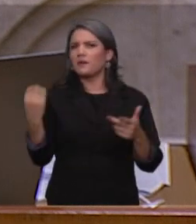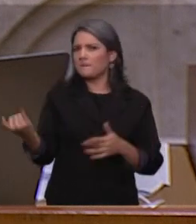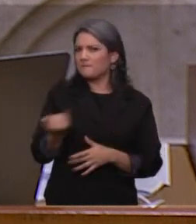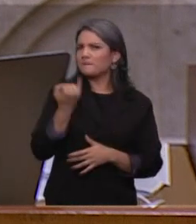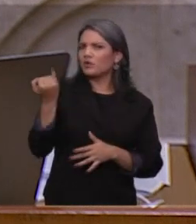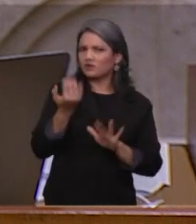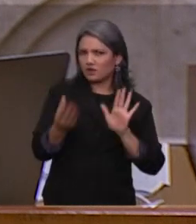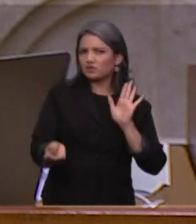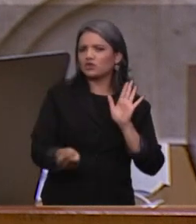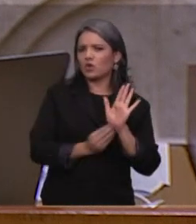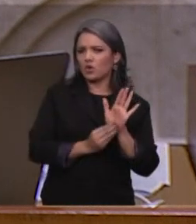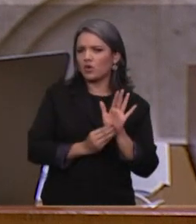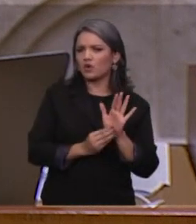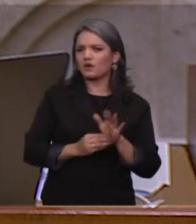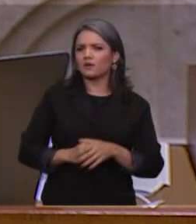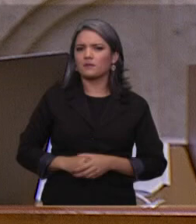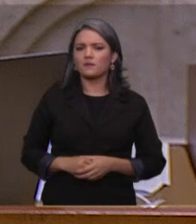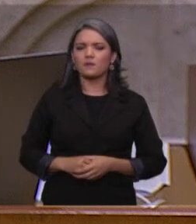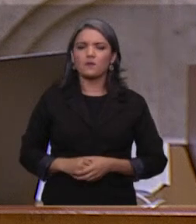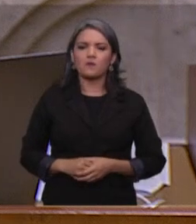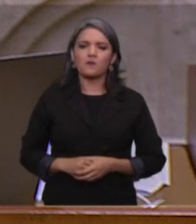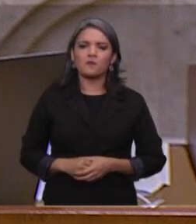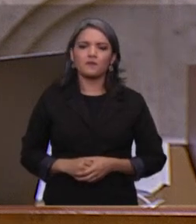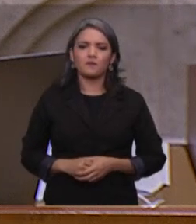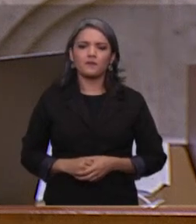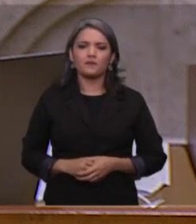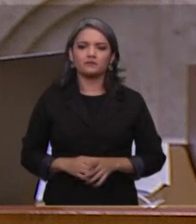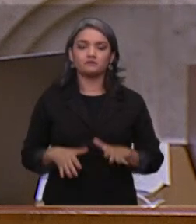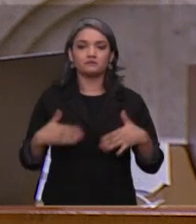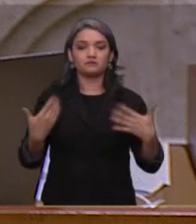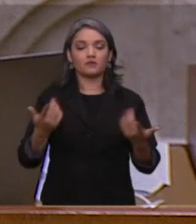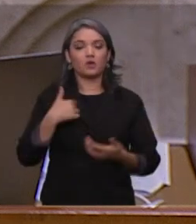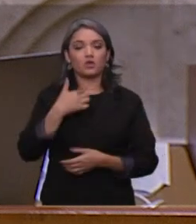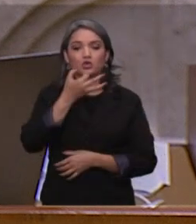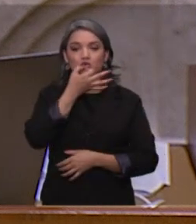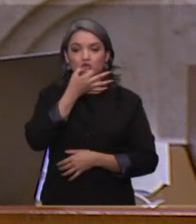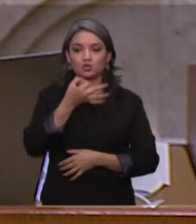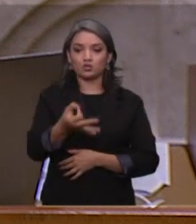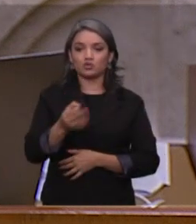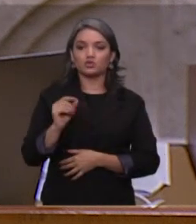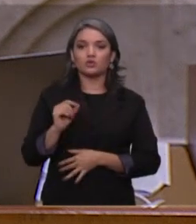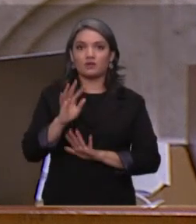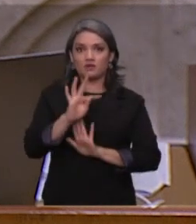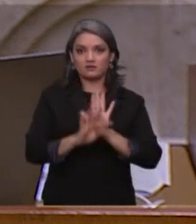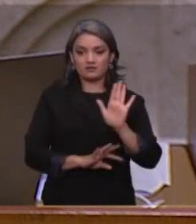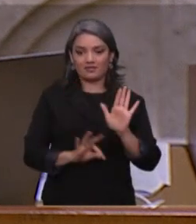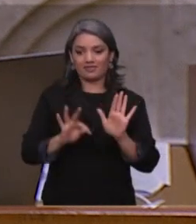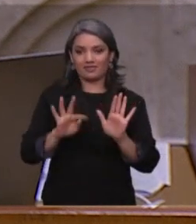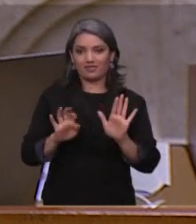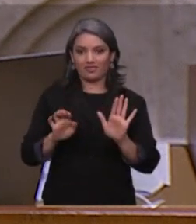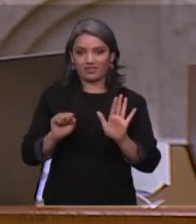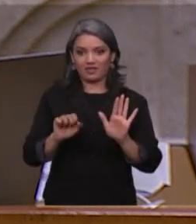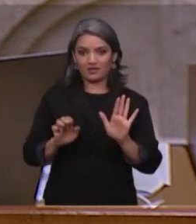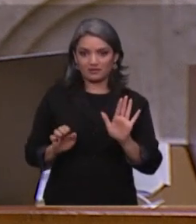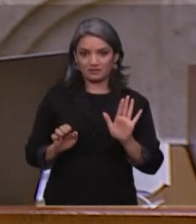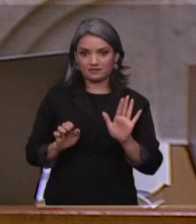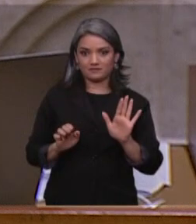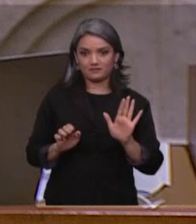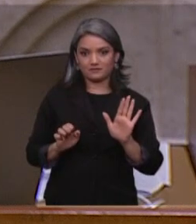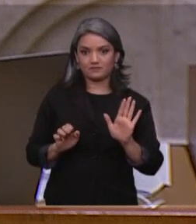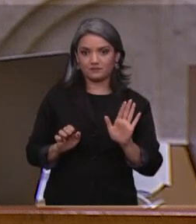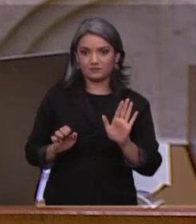ser abordada. E portanto, eu proponho a seguinte tese, na mesma